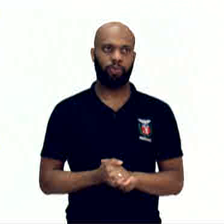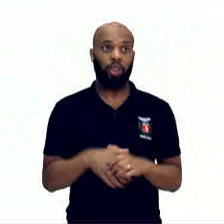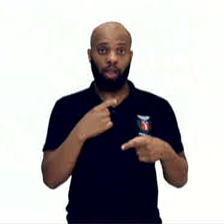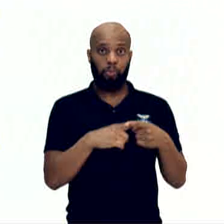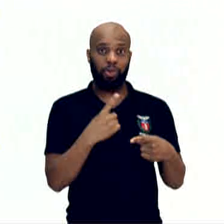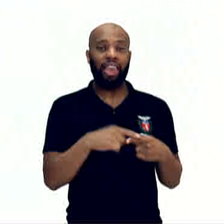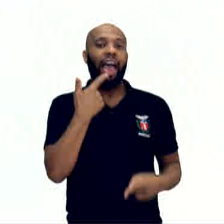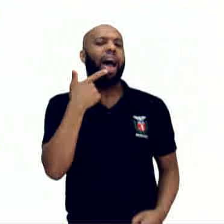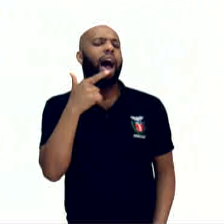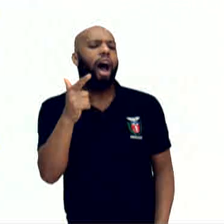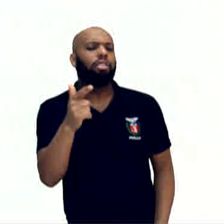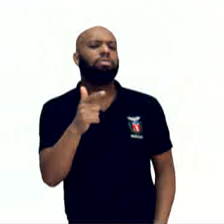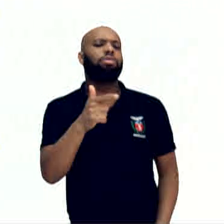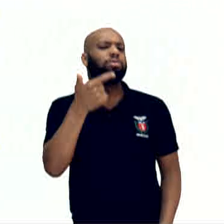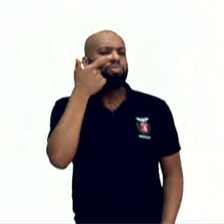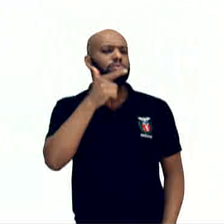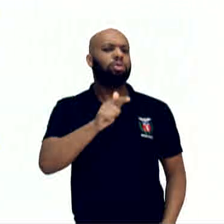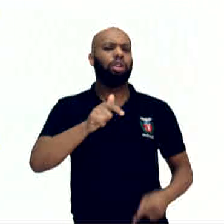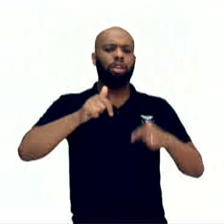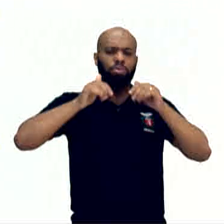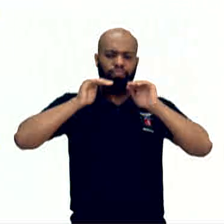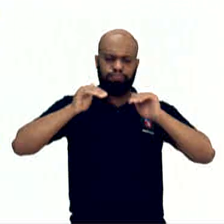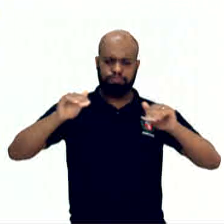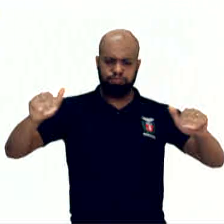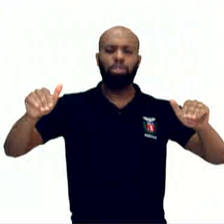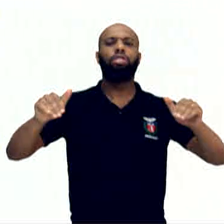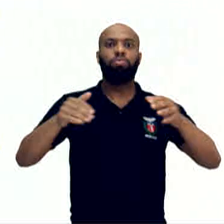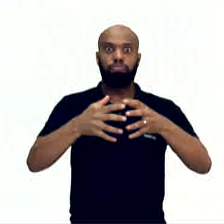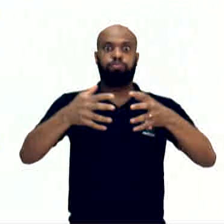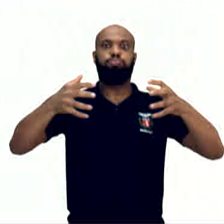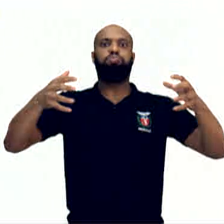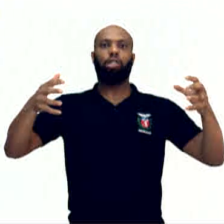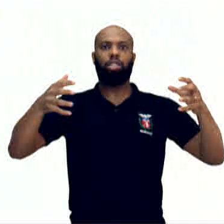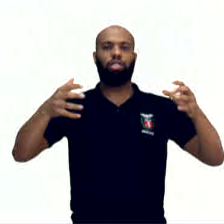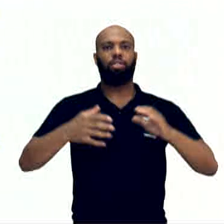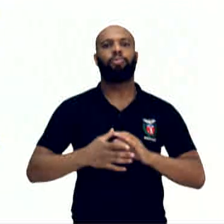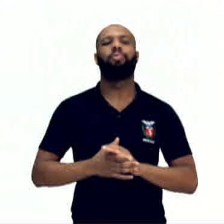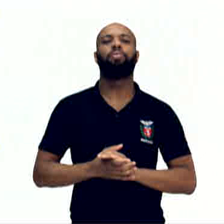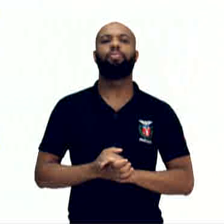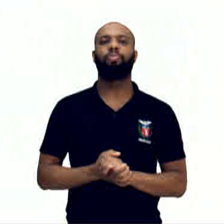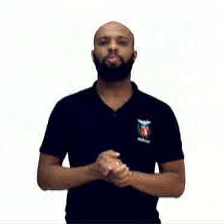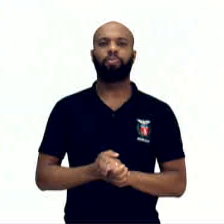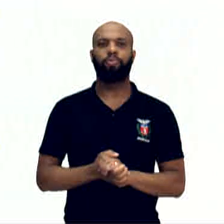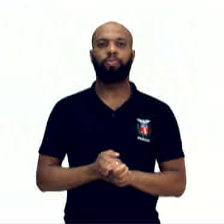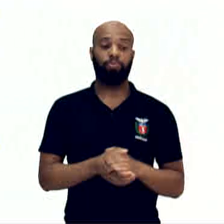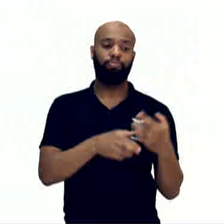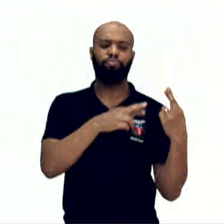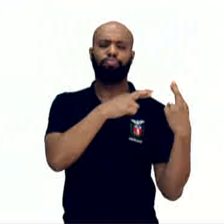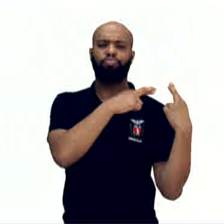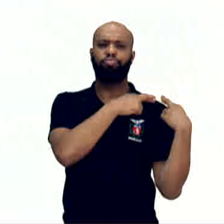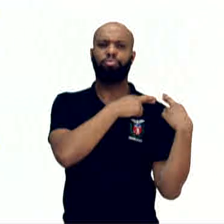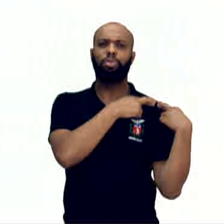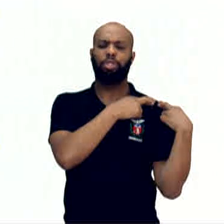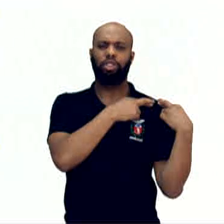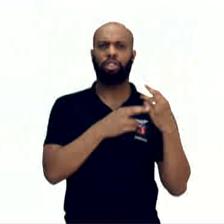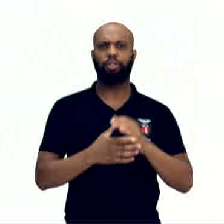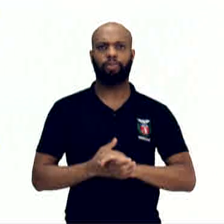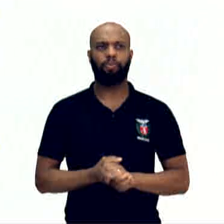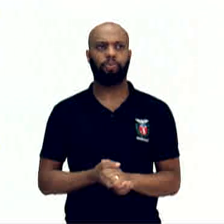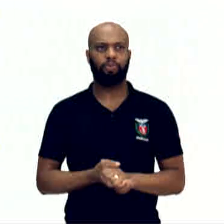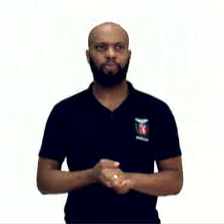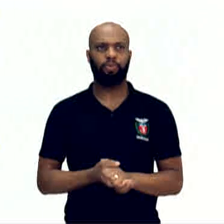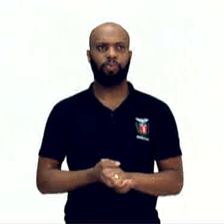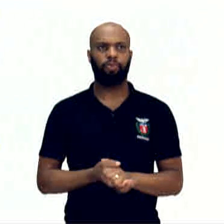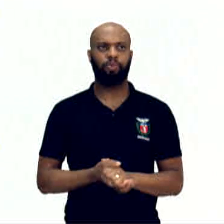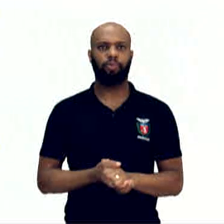grande, um extenso caminho, em el que a história e a política han tenido que ver. foram responsáveis por isso também. Seria